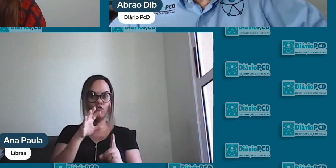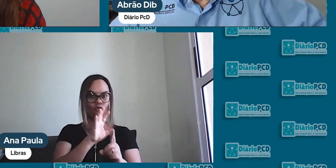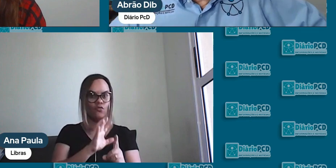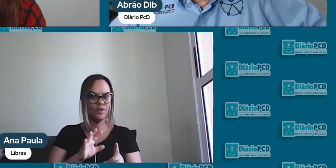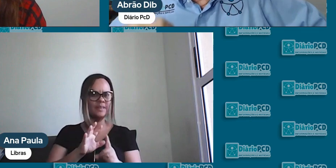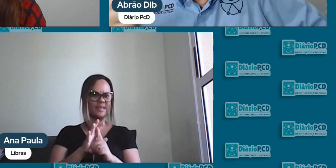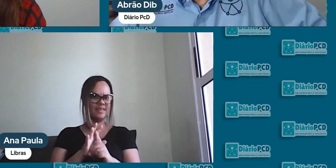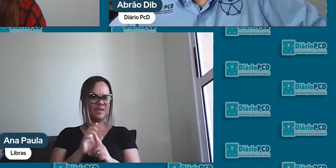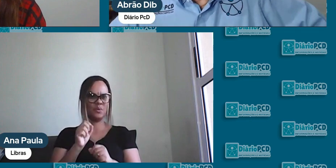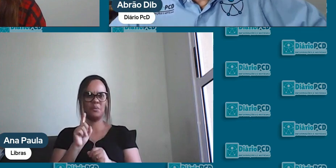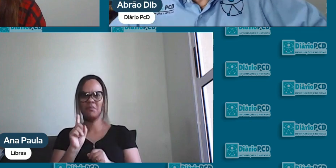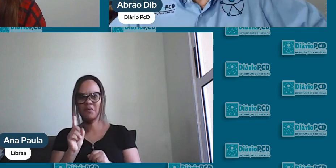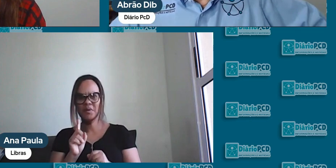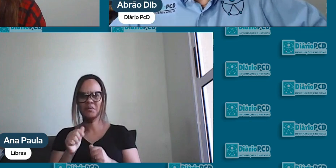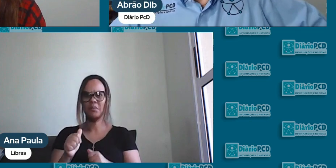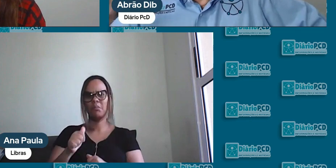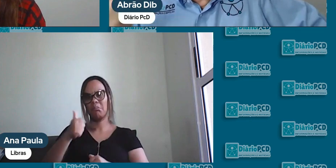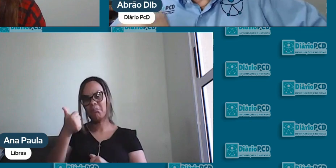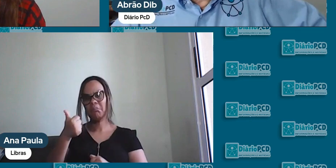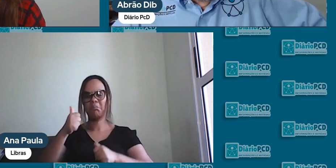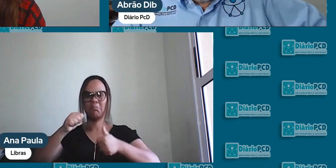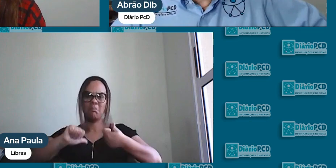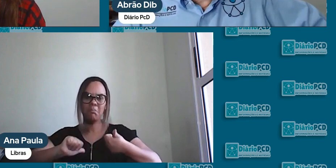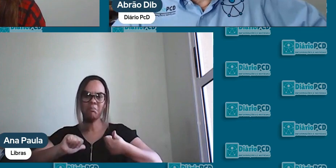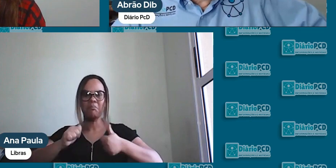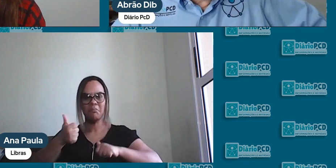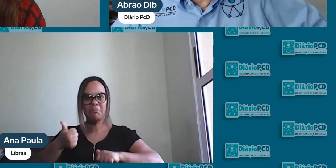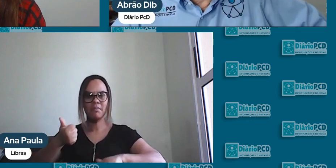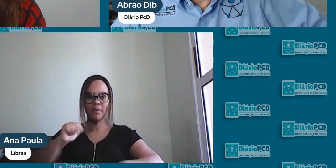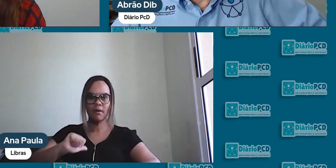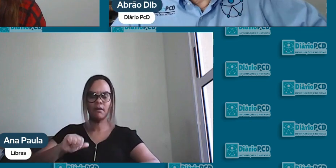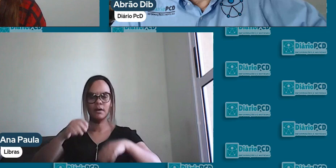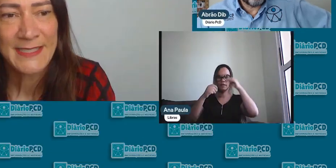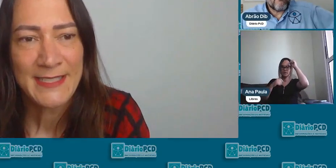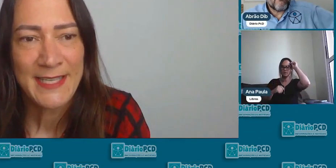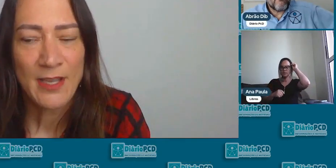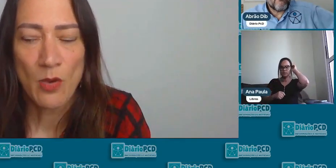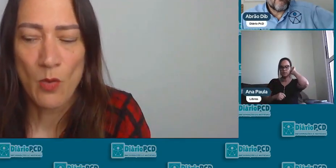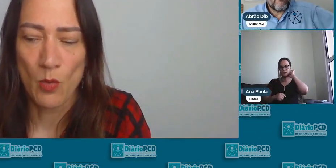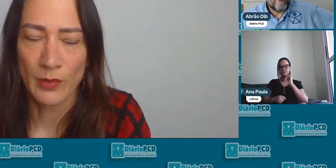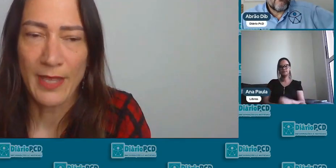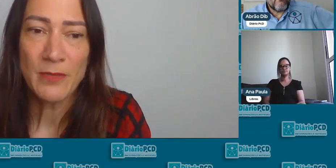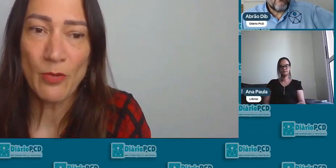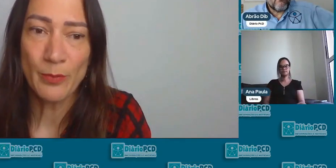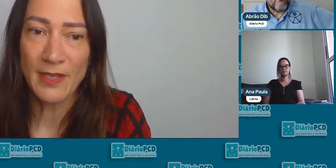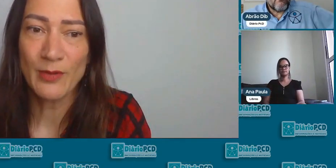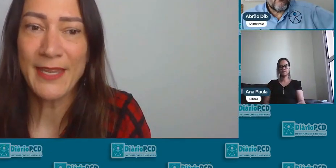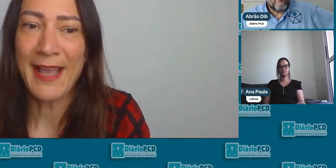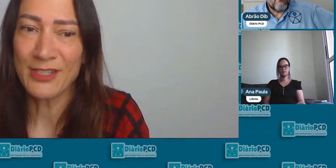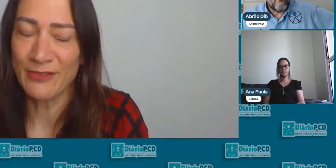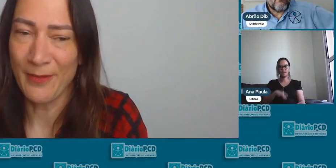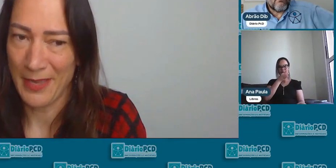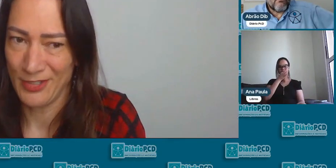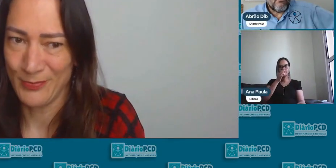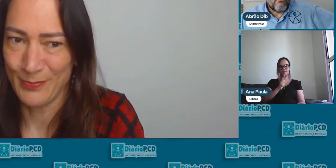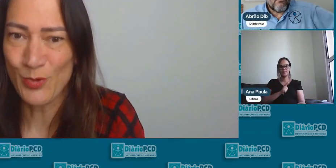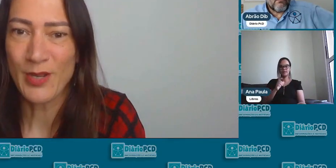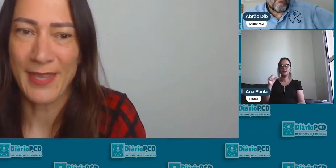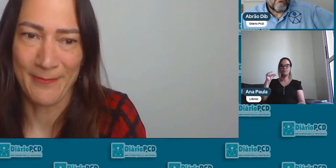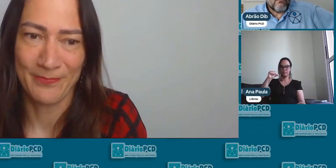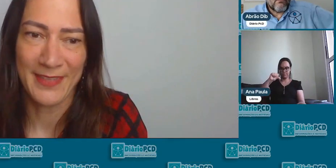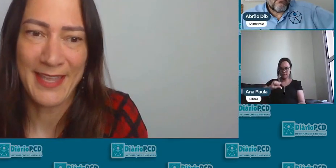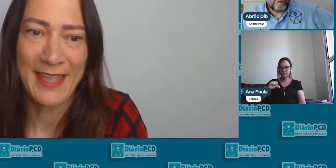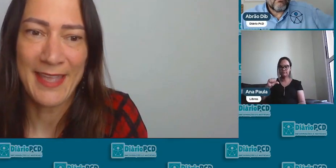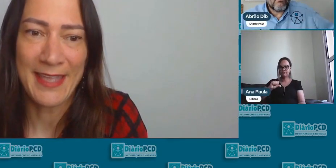influencia positivamente ou negativamente, doutora Laila? Na minha opinião, negativamente.